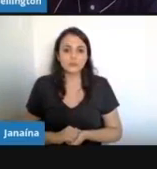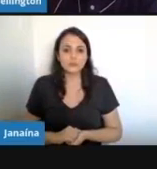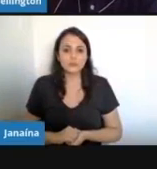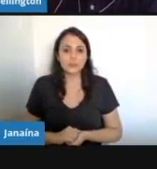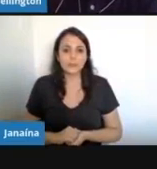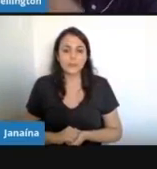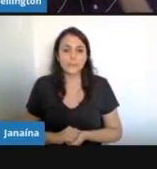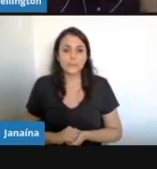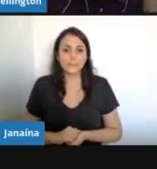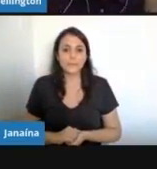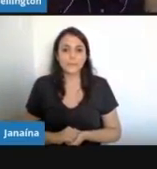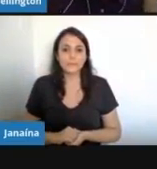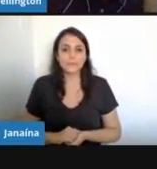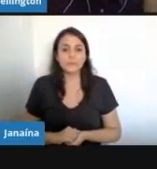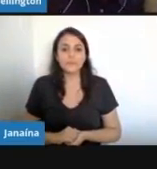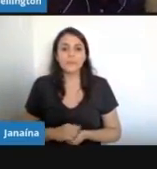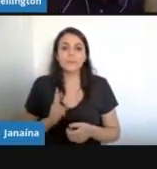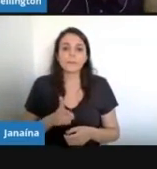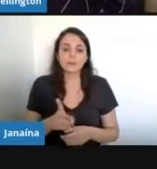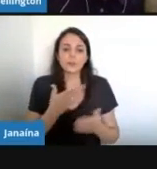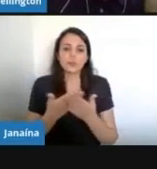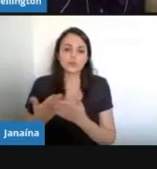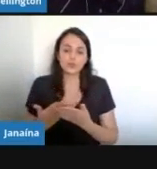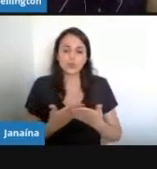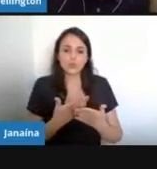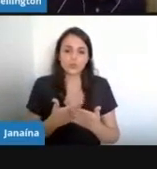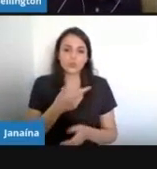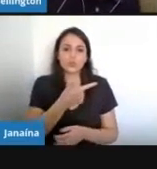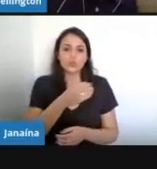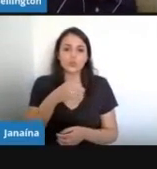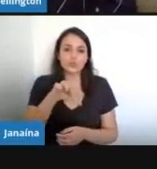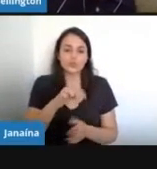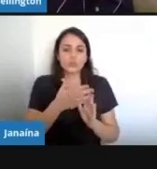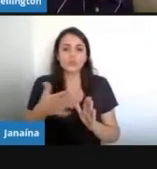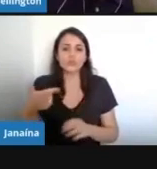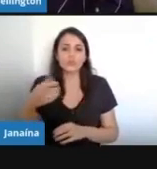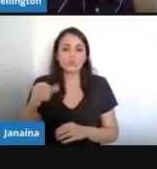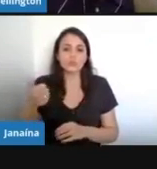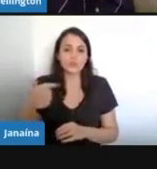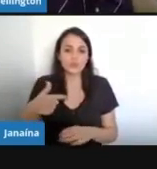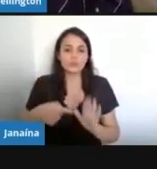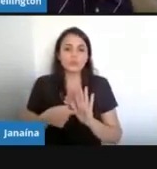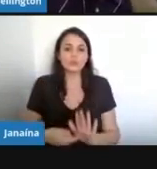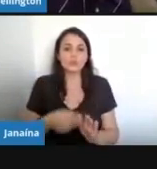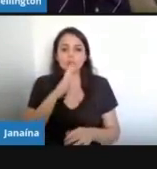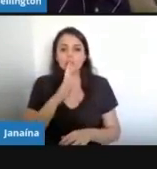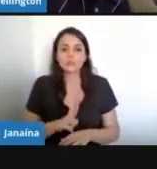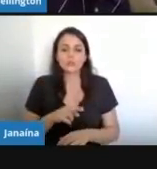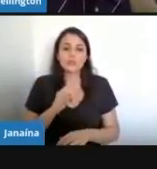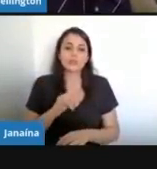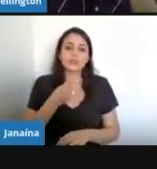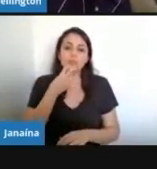Continuando aqui também em relação ao estudo da PENSE de 2009 a 2012, vemos aqui resultados em relação ao hábito